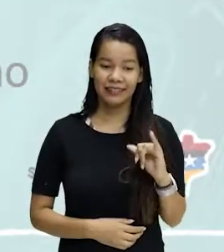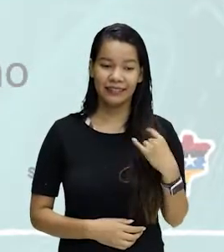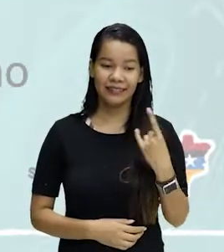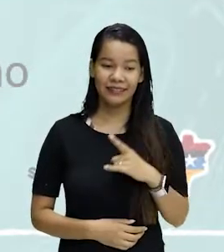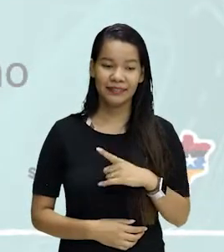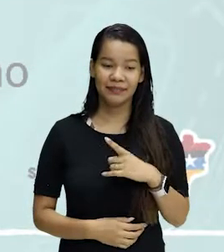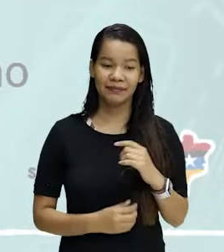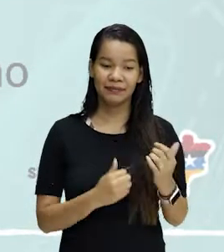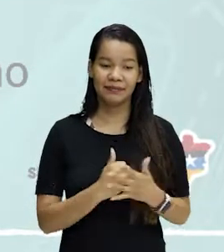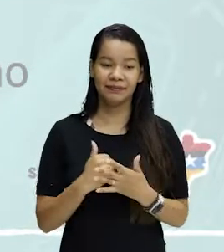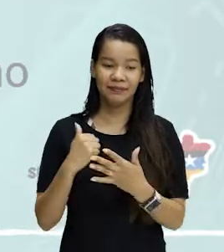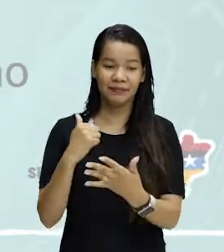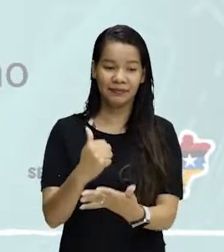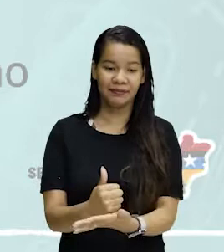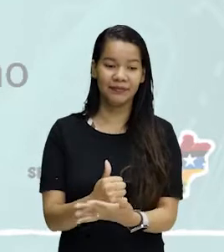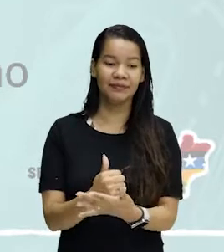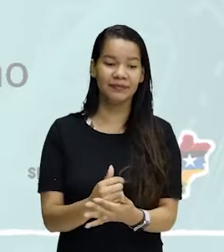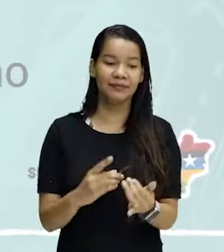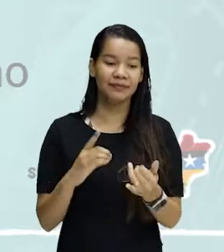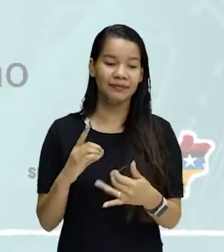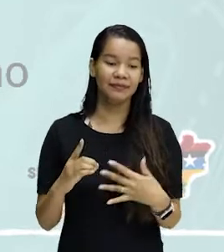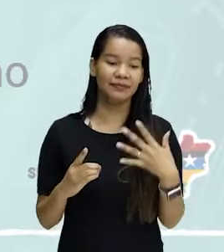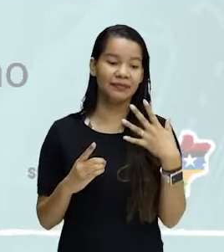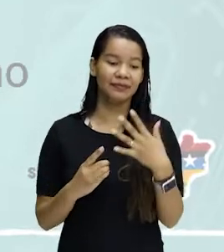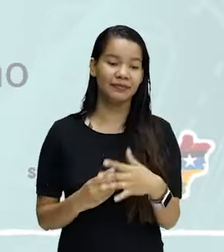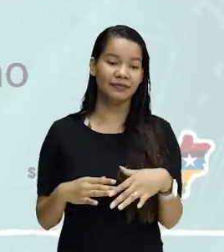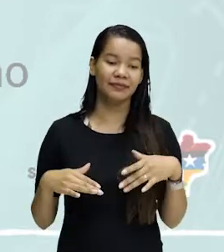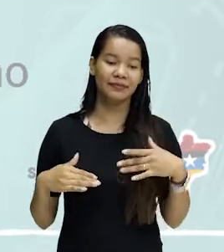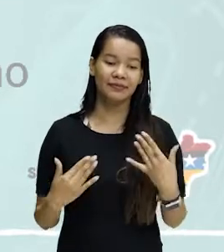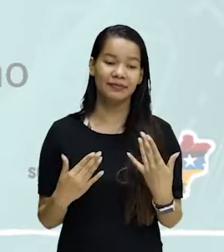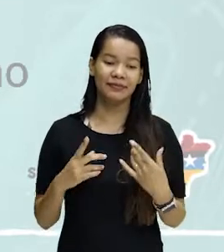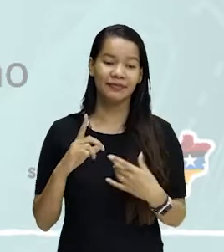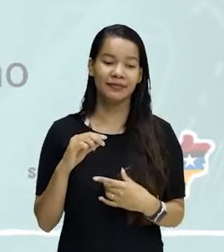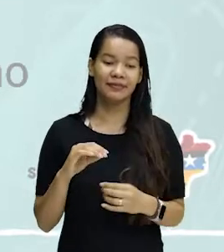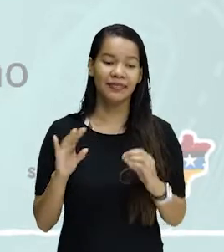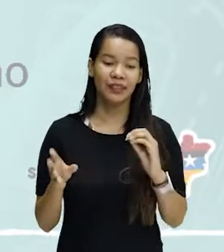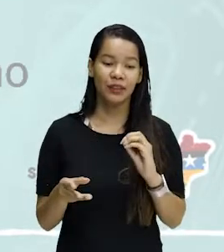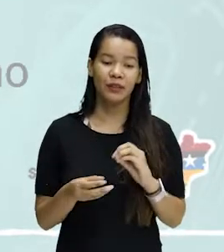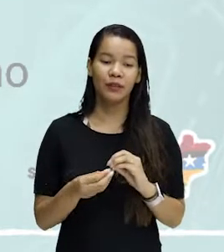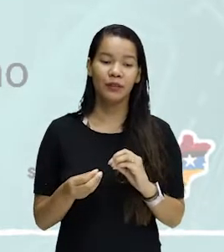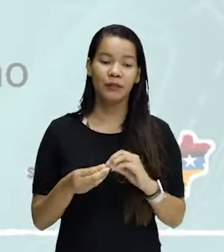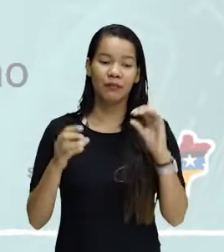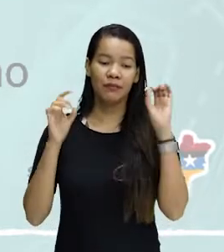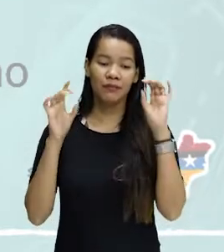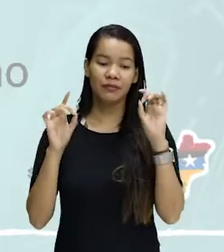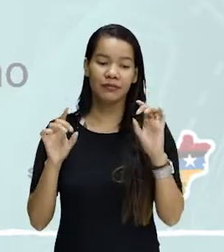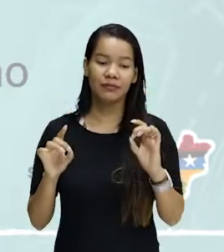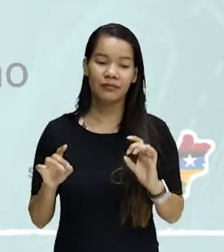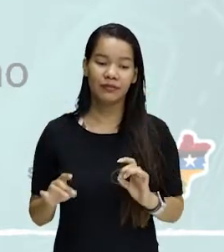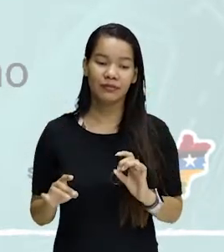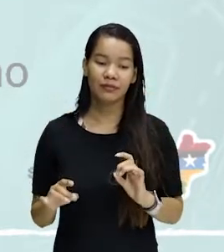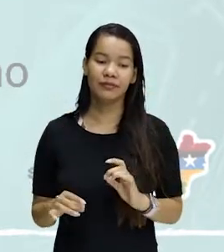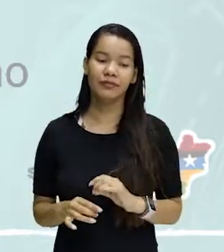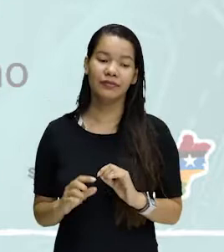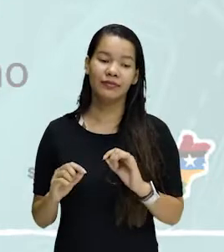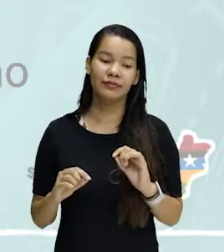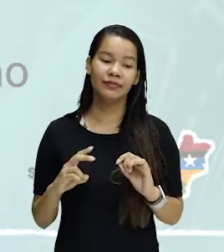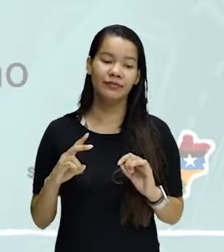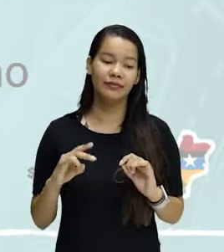nos auxiliar a determinarmos qual é o composto principal, o composto que vai aparecer em